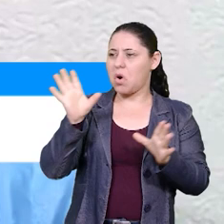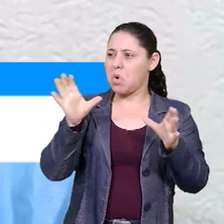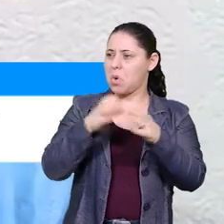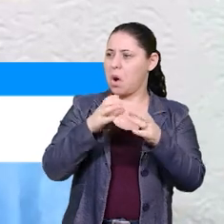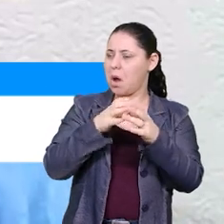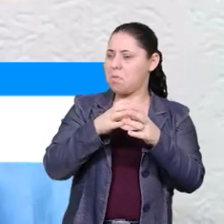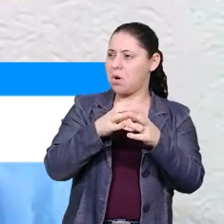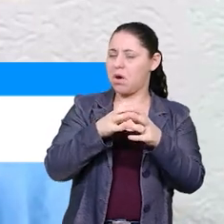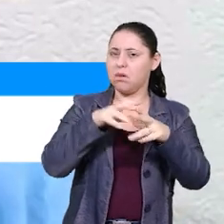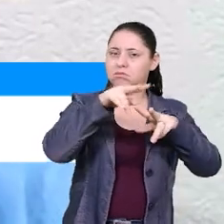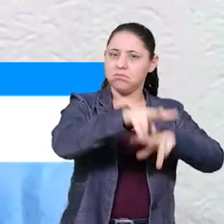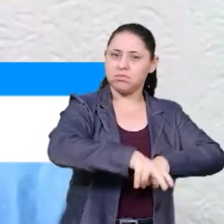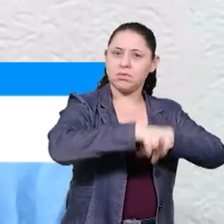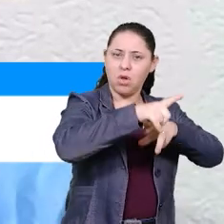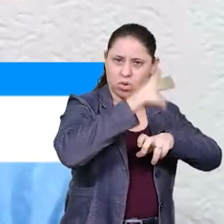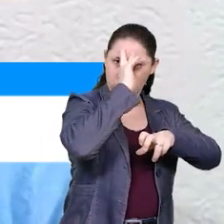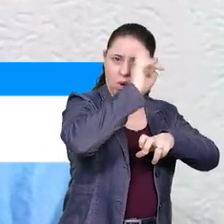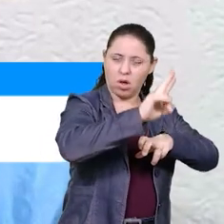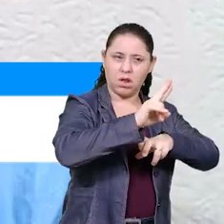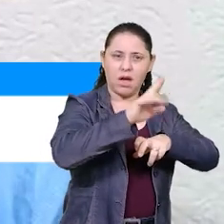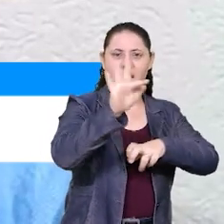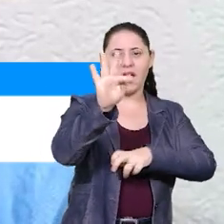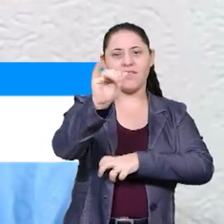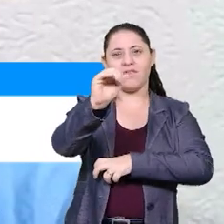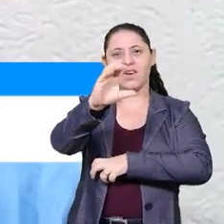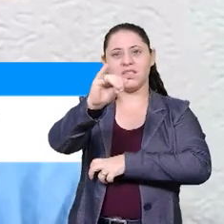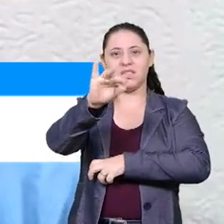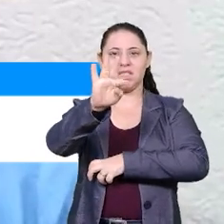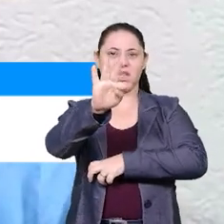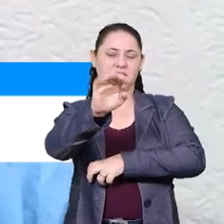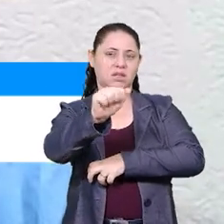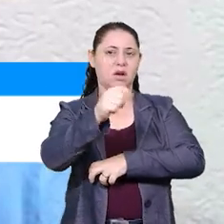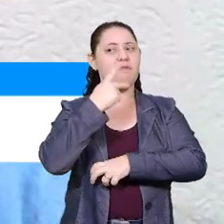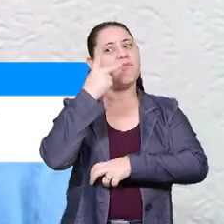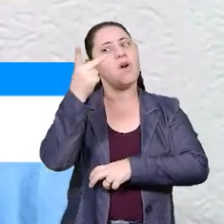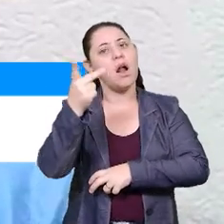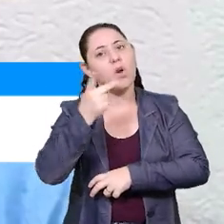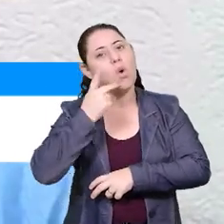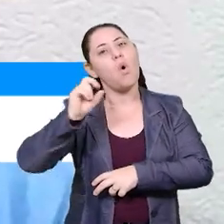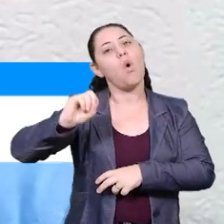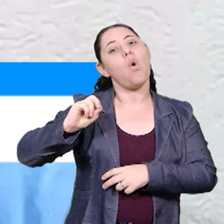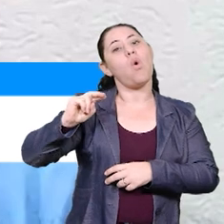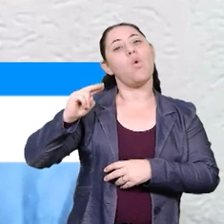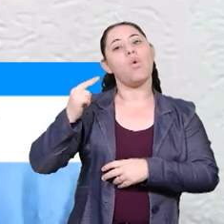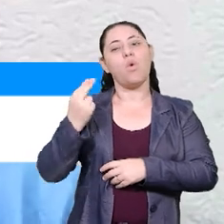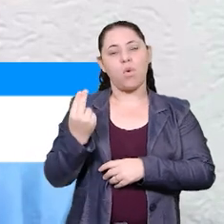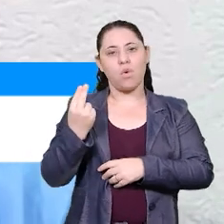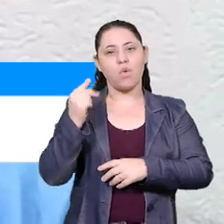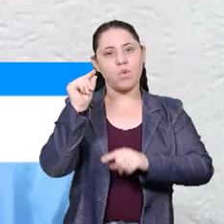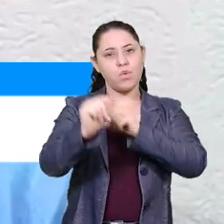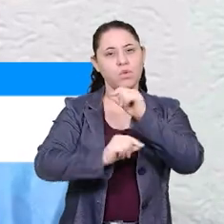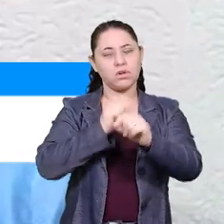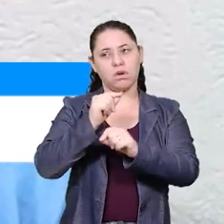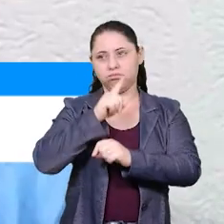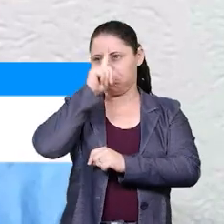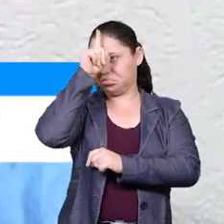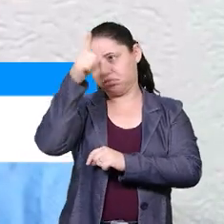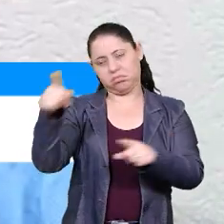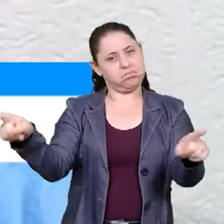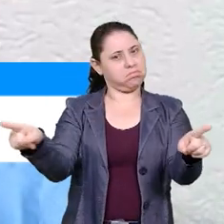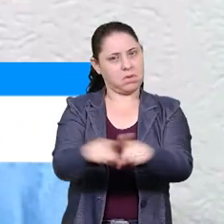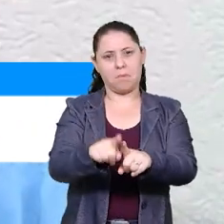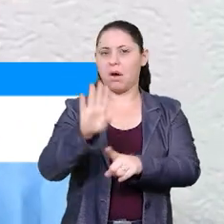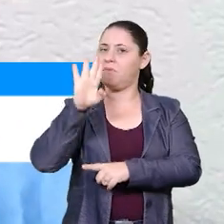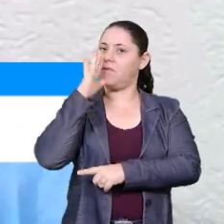federal então quando vê dizer que você assista eu não sei se isso ele realmente